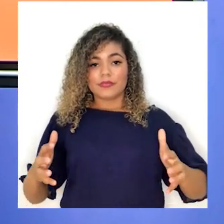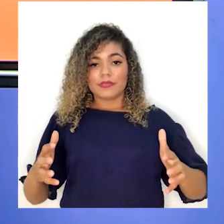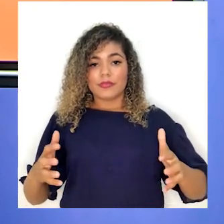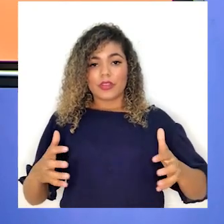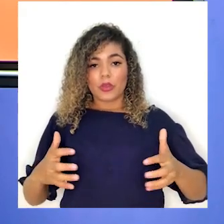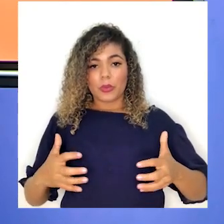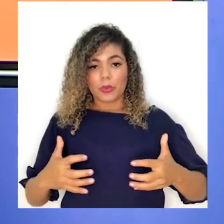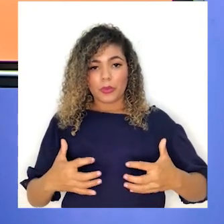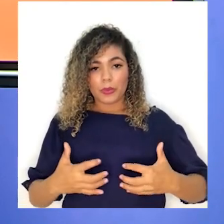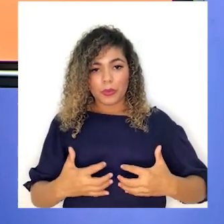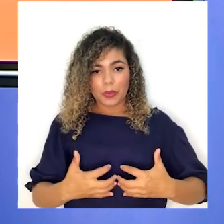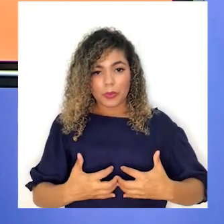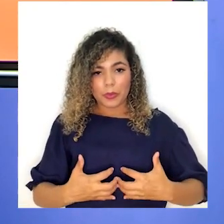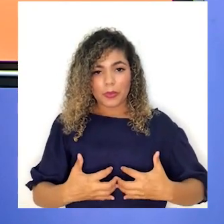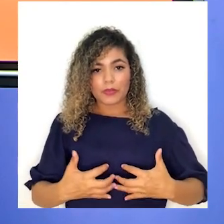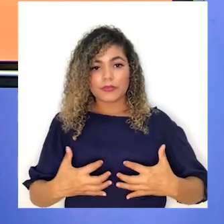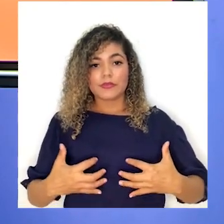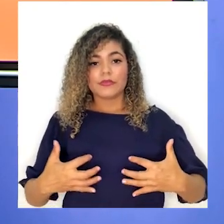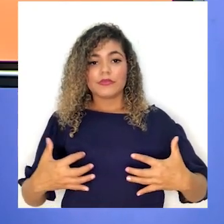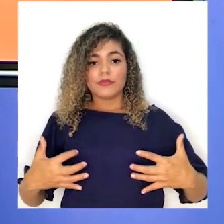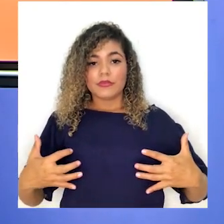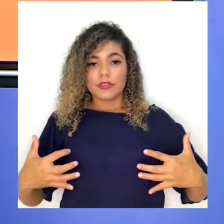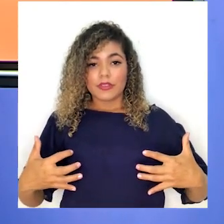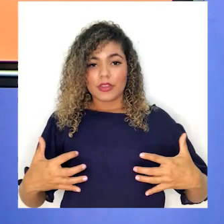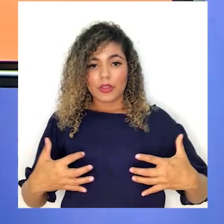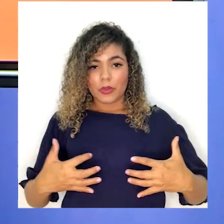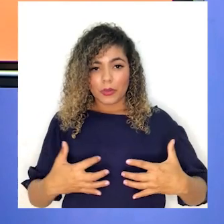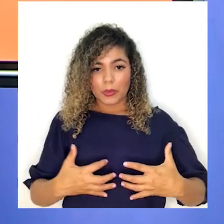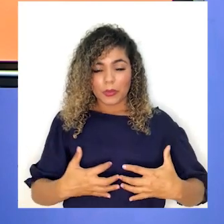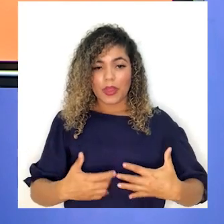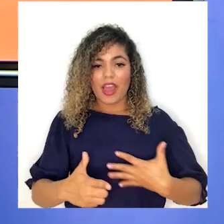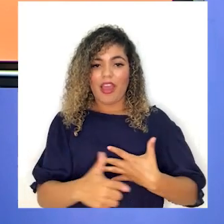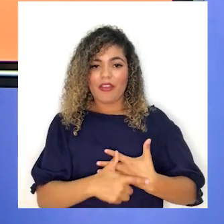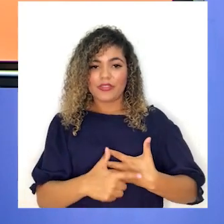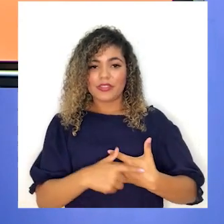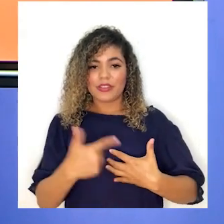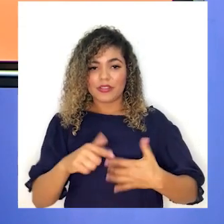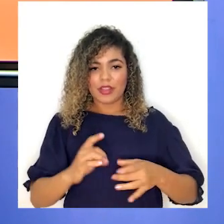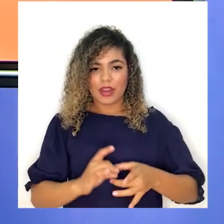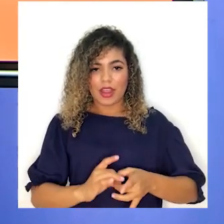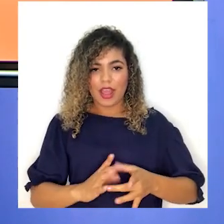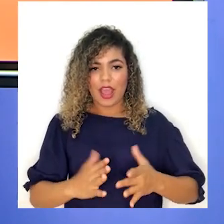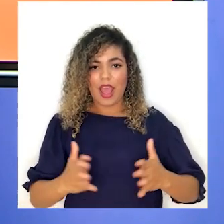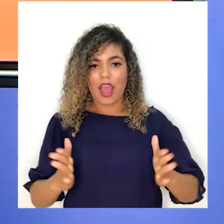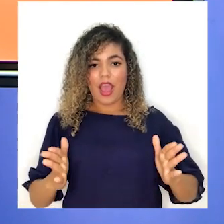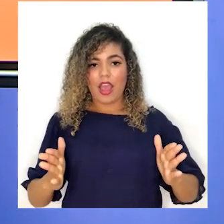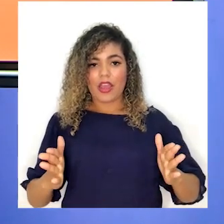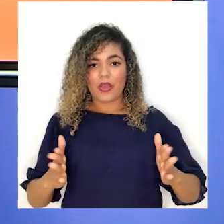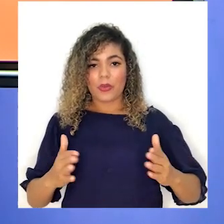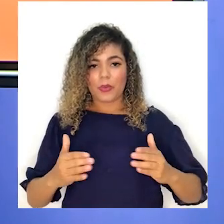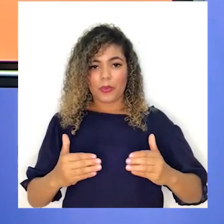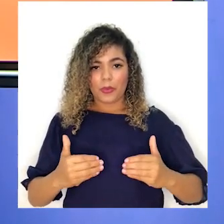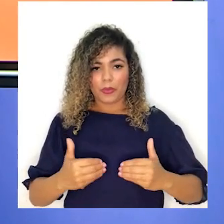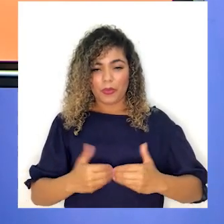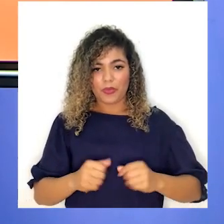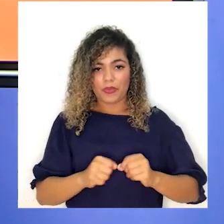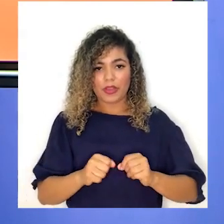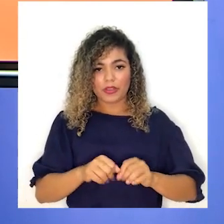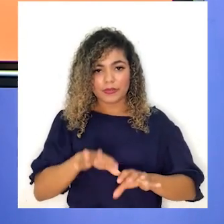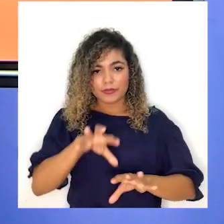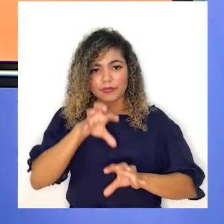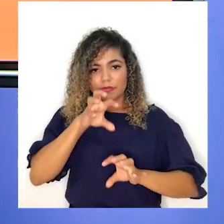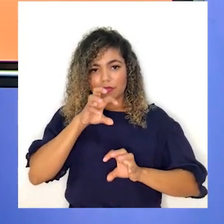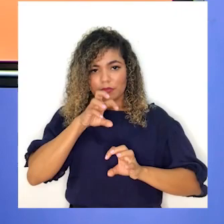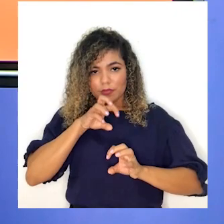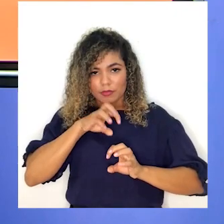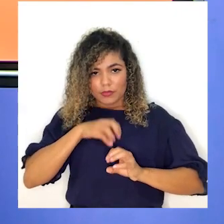o tamanho da caixa torácica, gerando uma pressão que faz com que o ar entre na inspiração